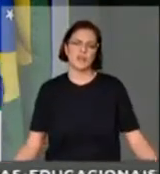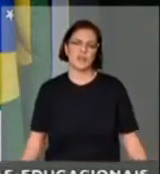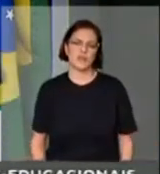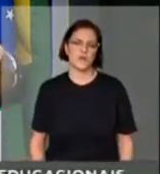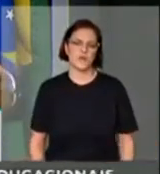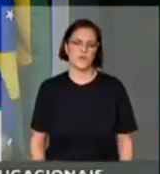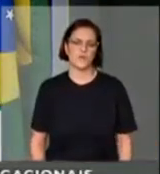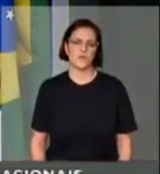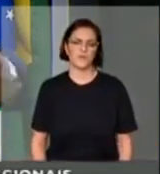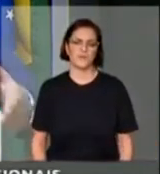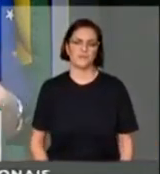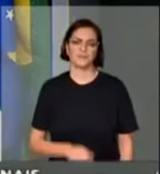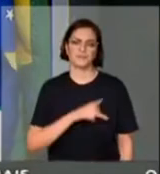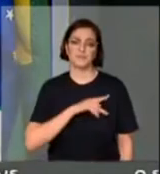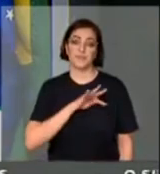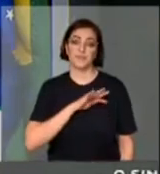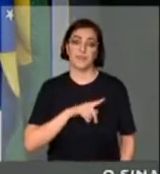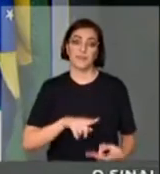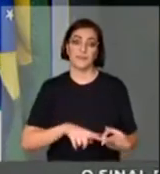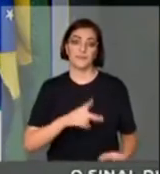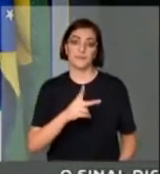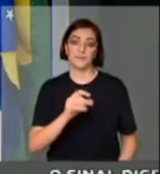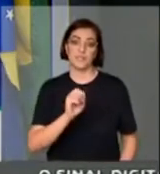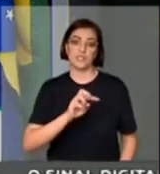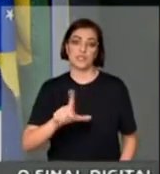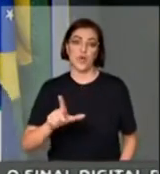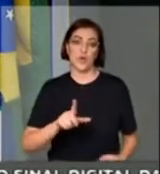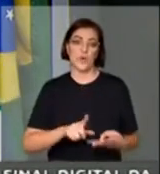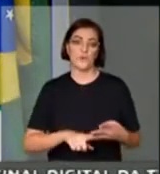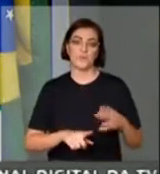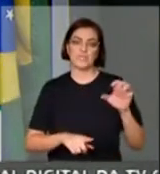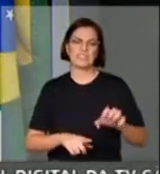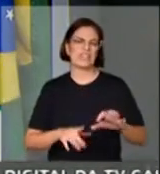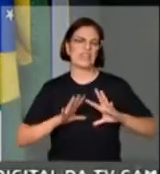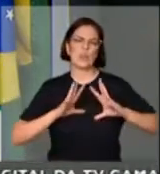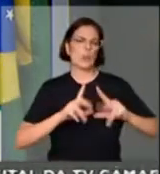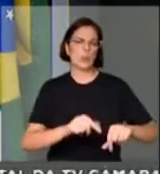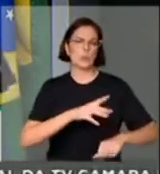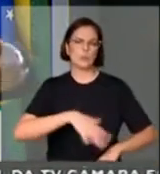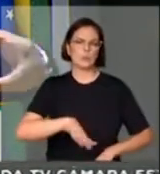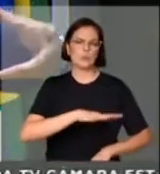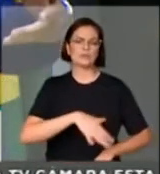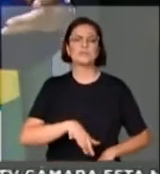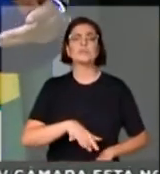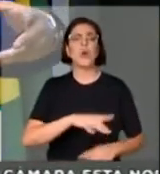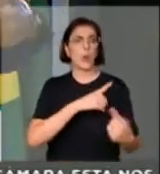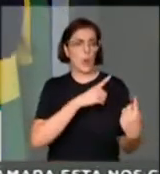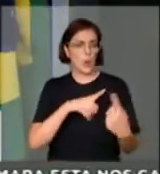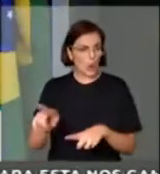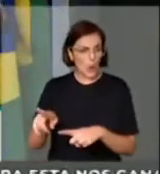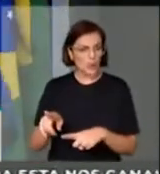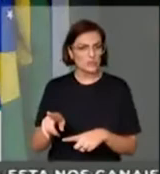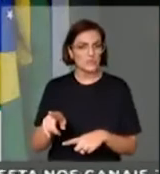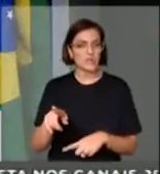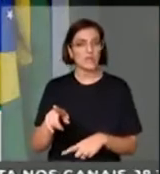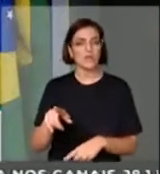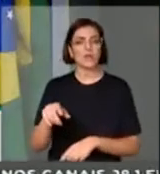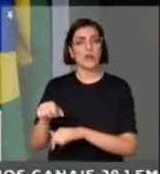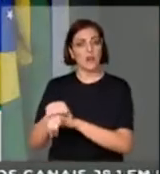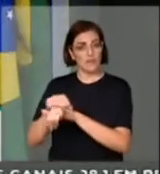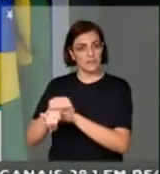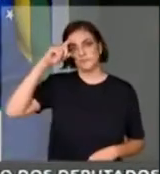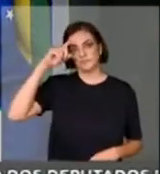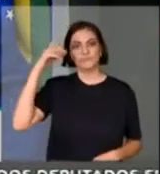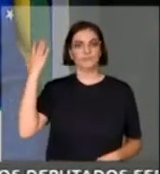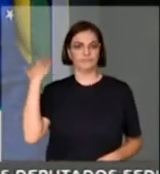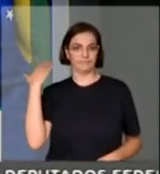PT, o PSOL, a esquerda, todos os partidos que são contra a Operação Lava